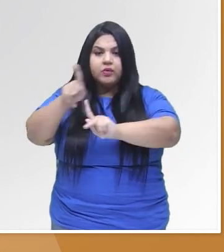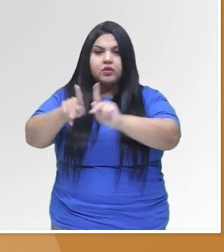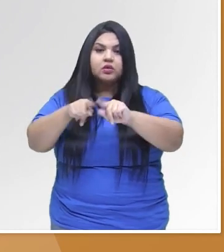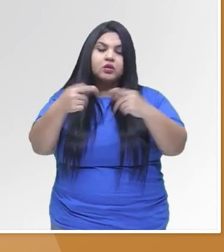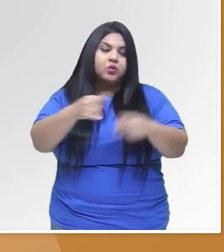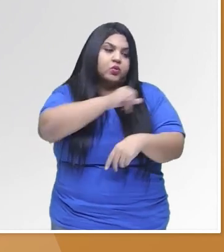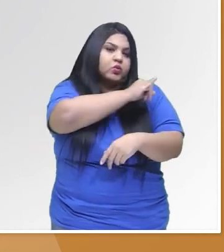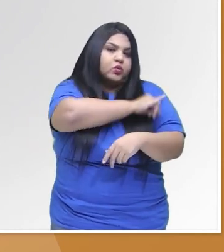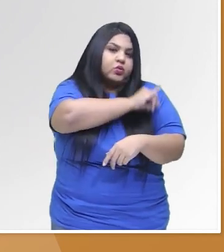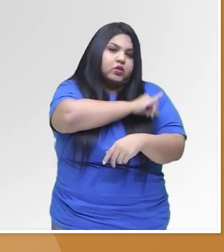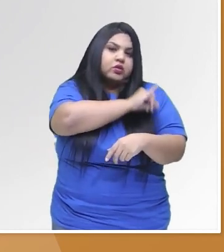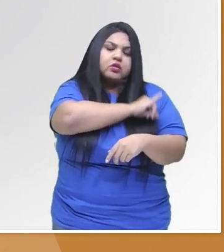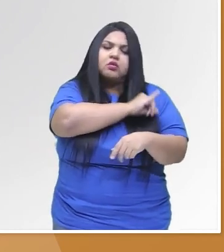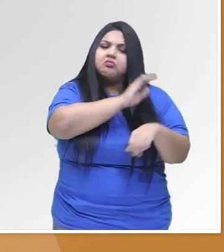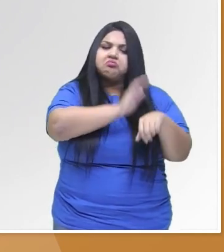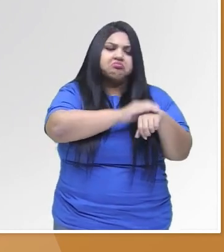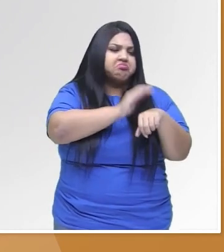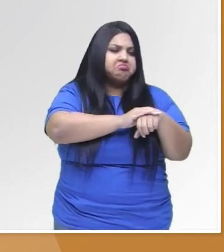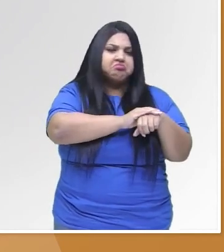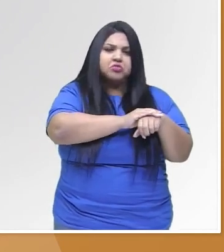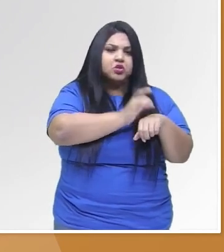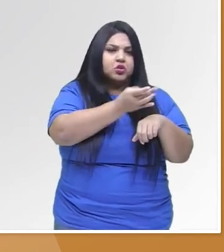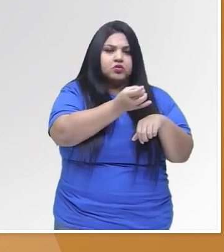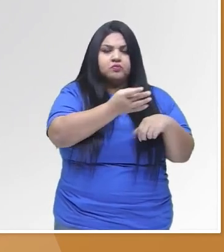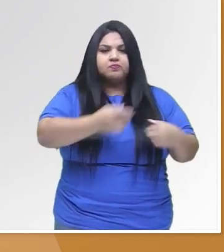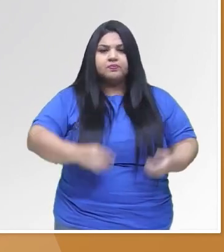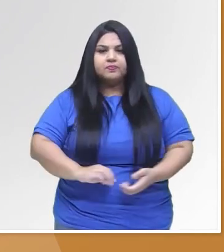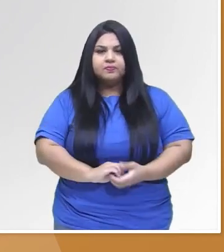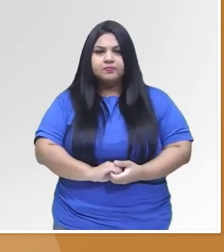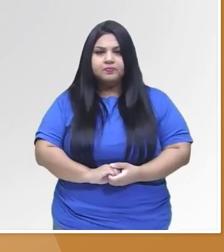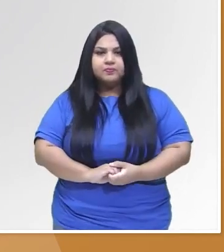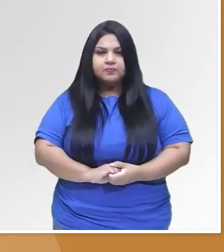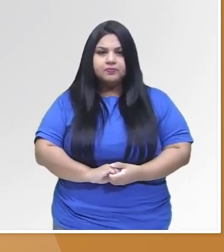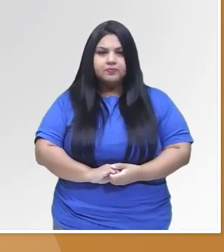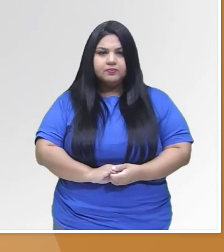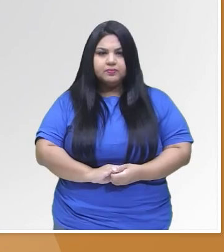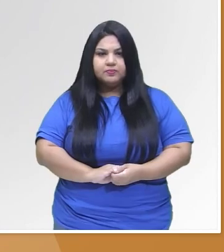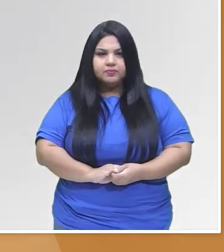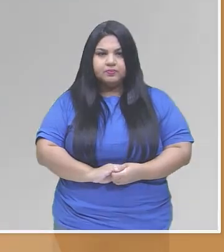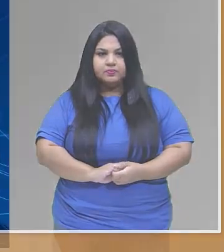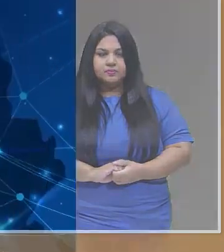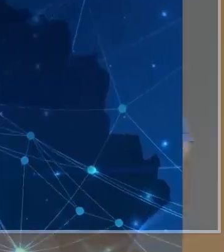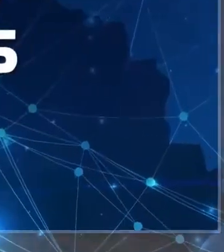O Rio ele é autossuficiente quanto a isso.